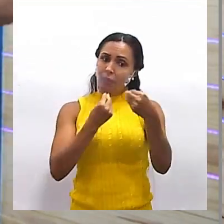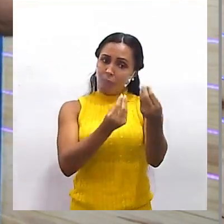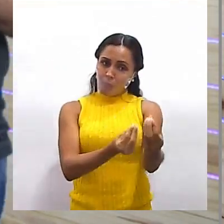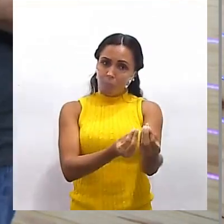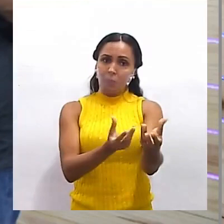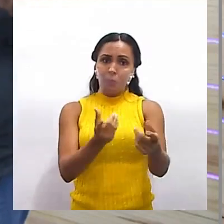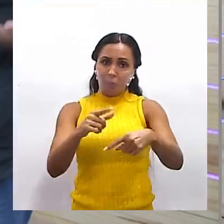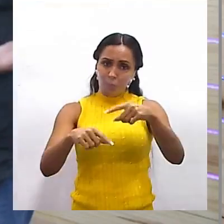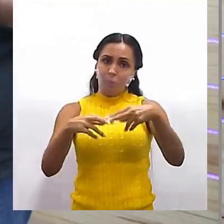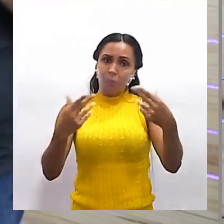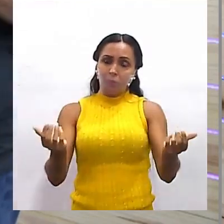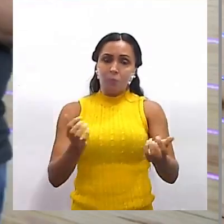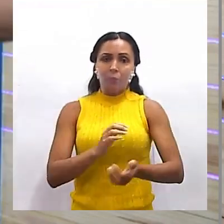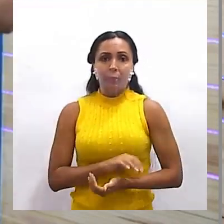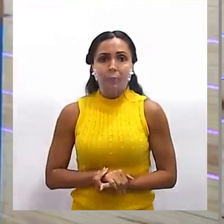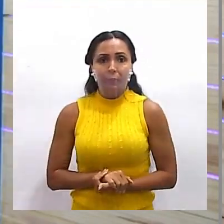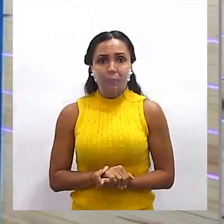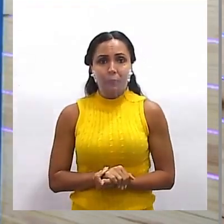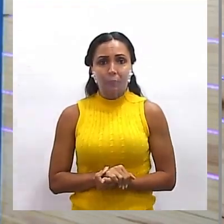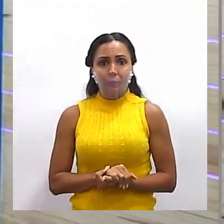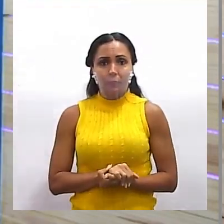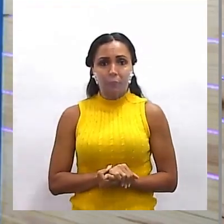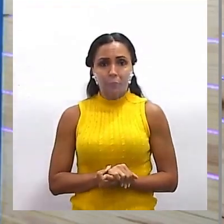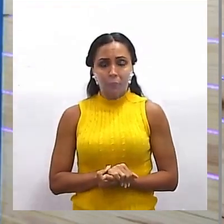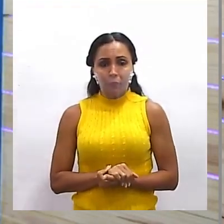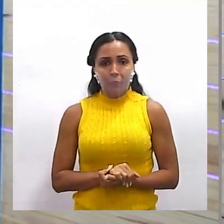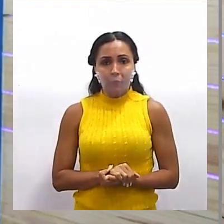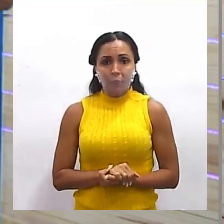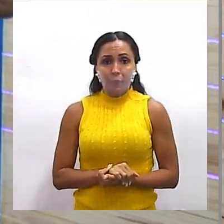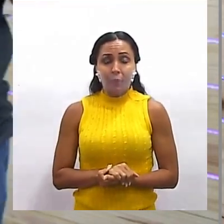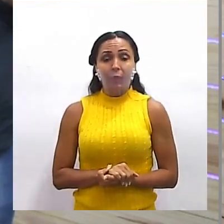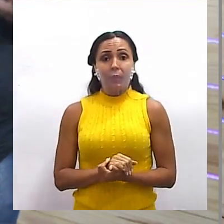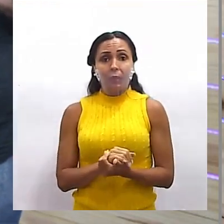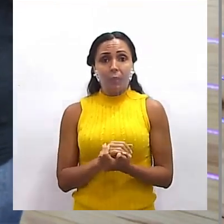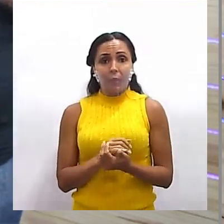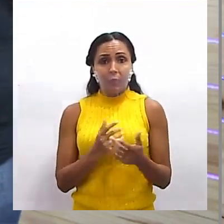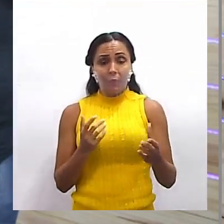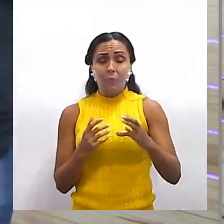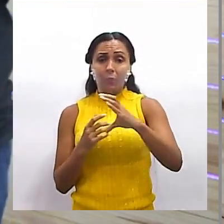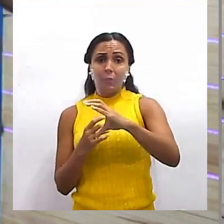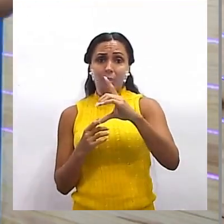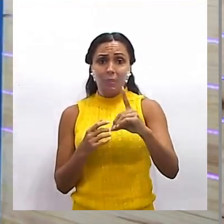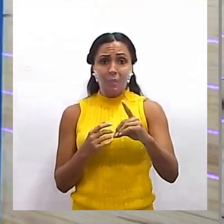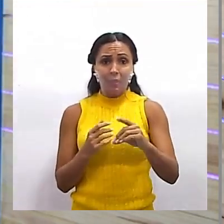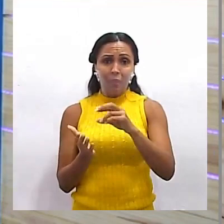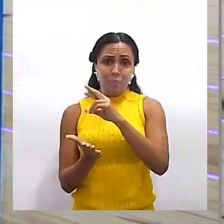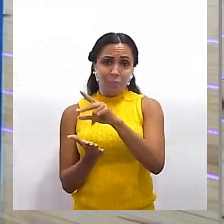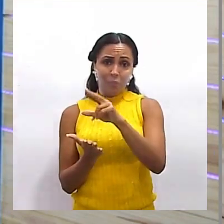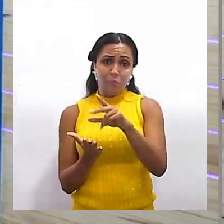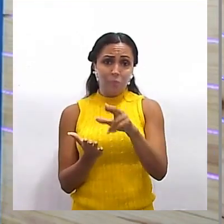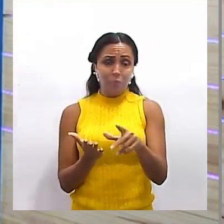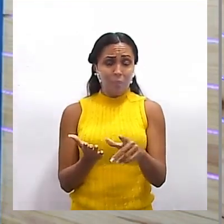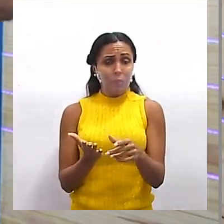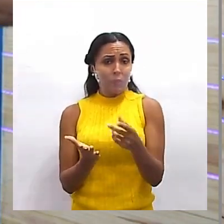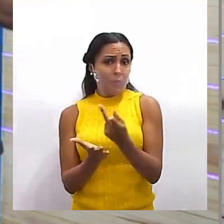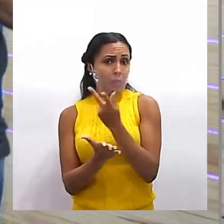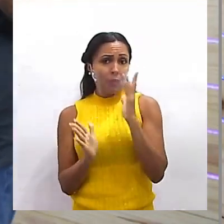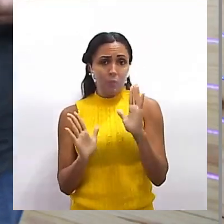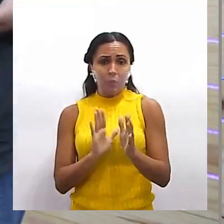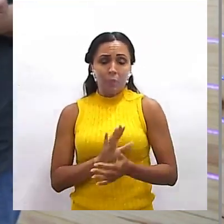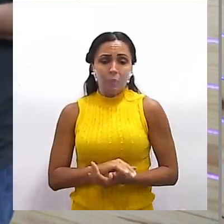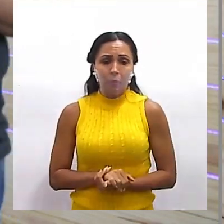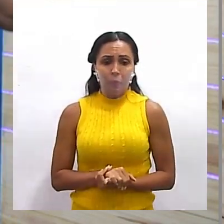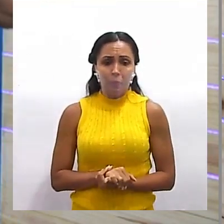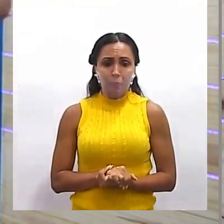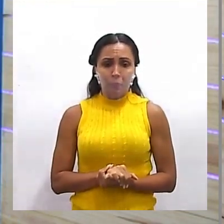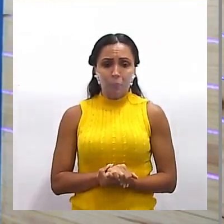ele precisa estar lá. Se não estiver, vai estar gerando... Significa que meu CD está com várias anomalias. Entendeu?